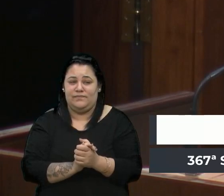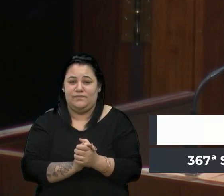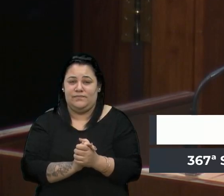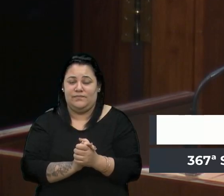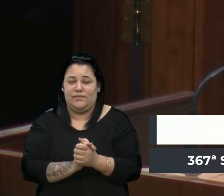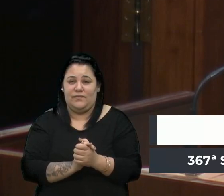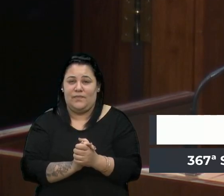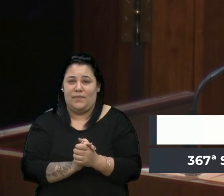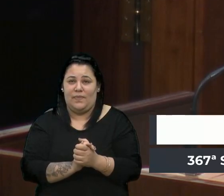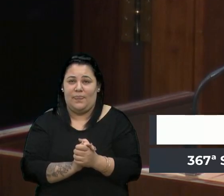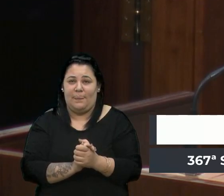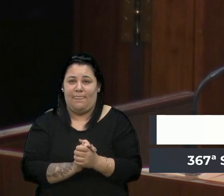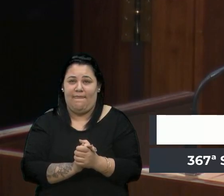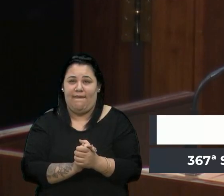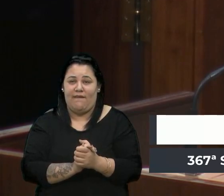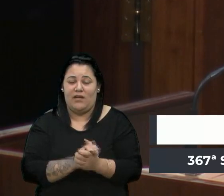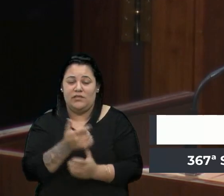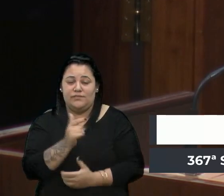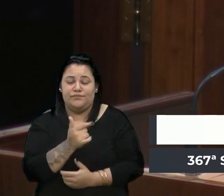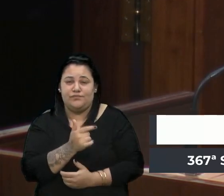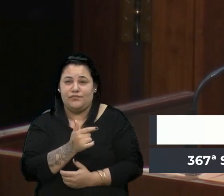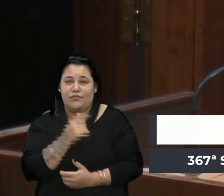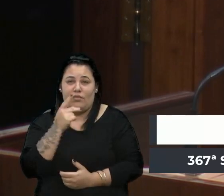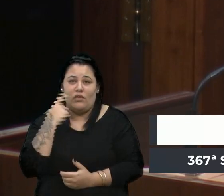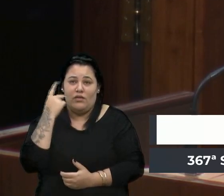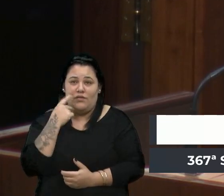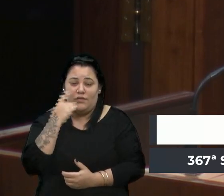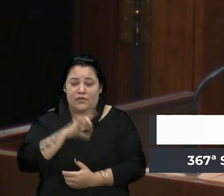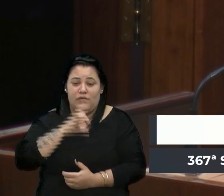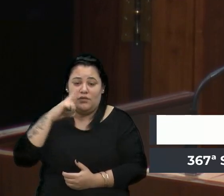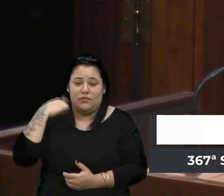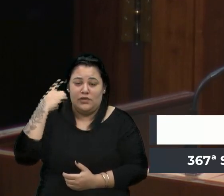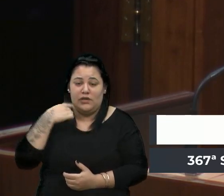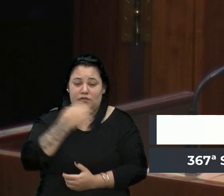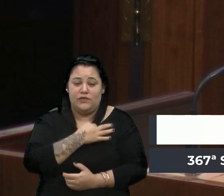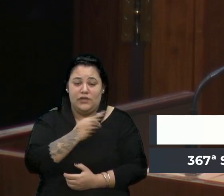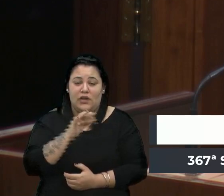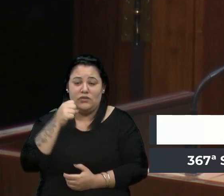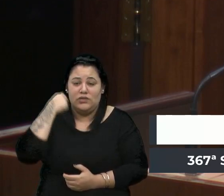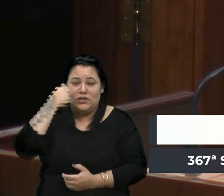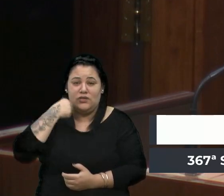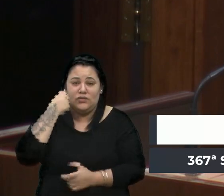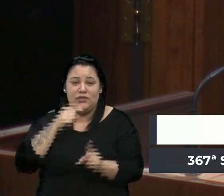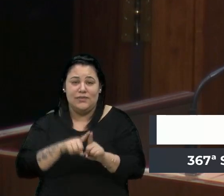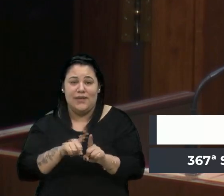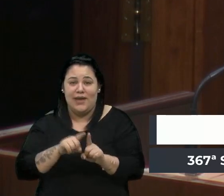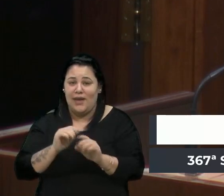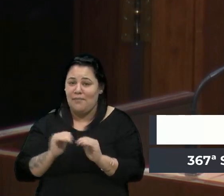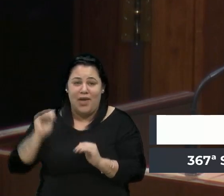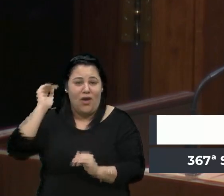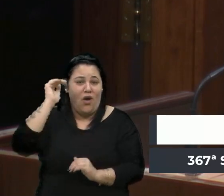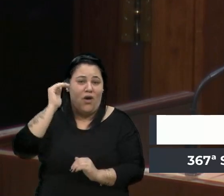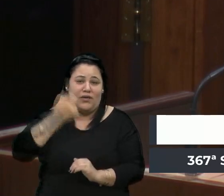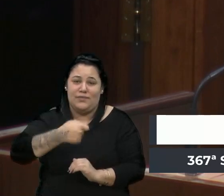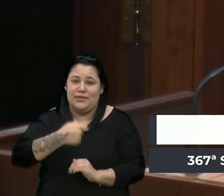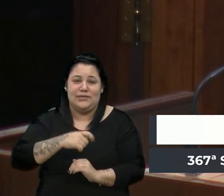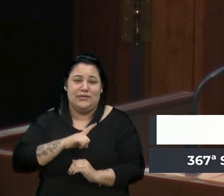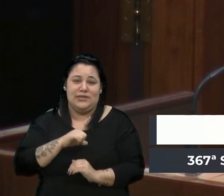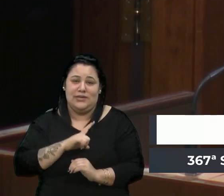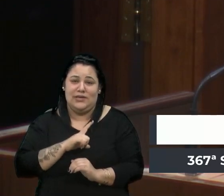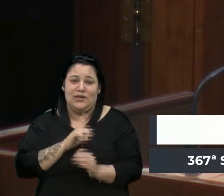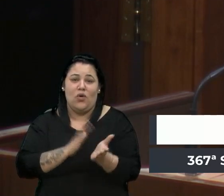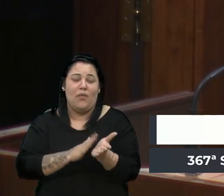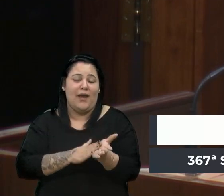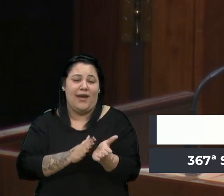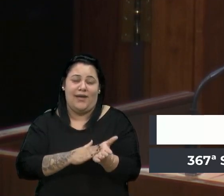aí não cabe ao vereador, cabe a um deputado federal, um senador. É estes que vocês têm que